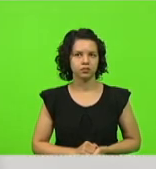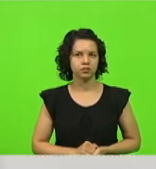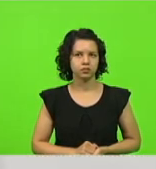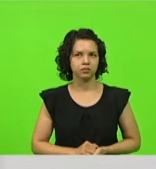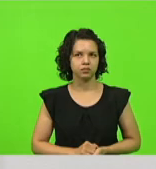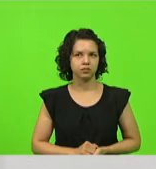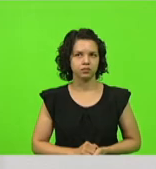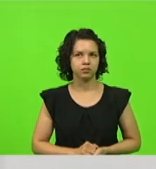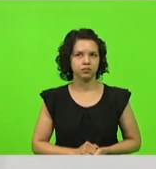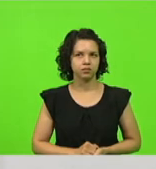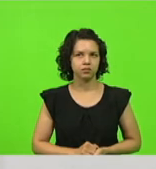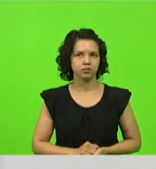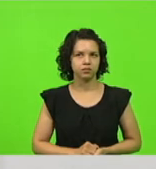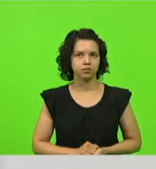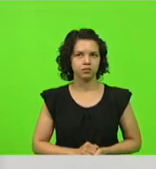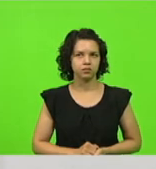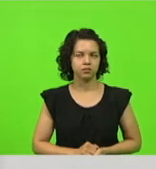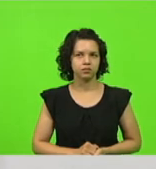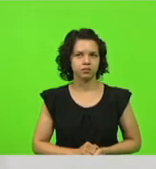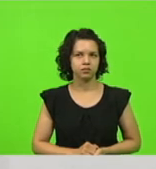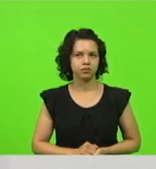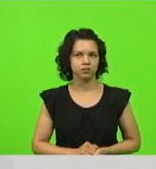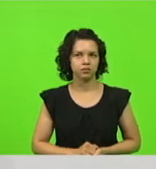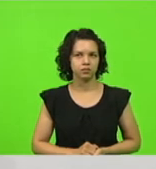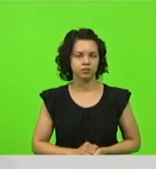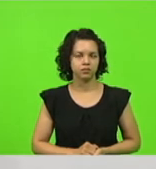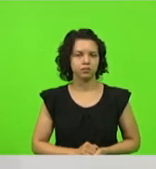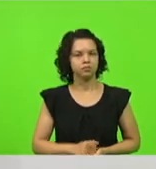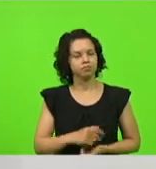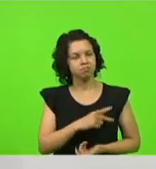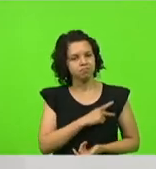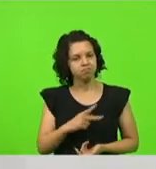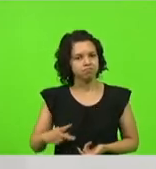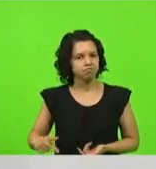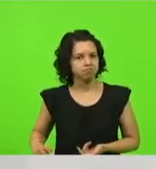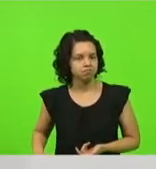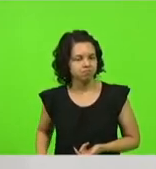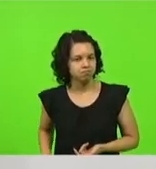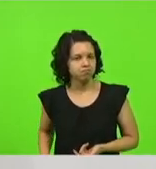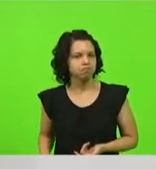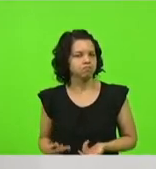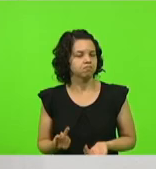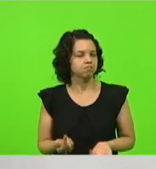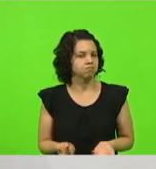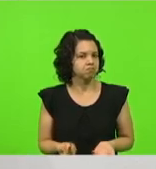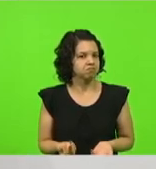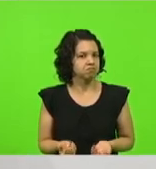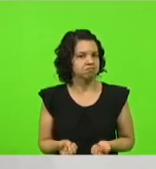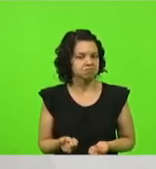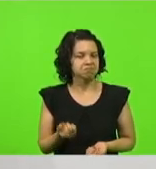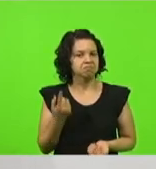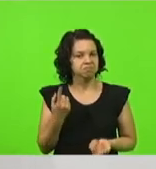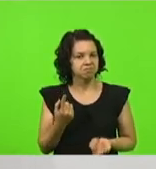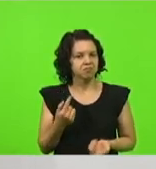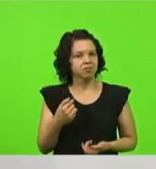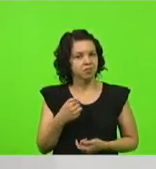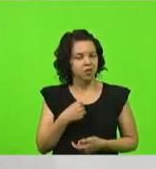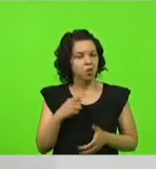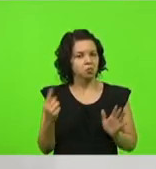Aqui é sempre no plenário. Senhor presidente, por incrível que pareça, eu fui